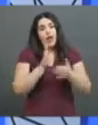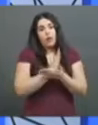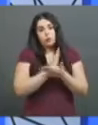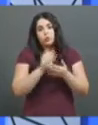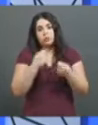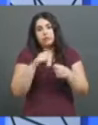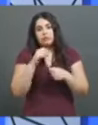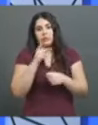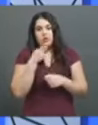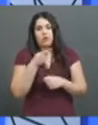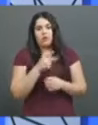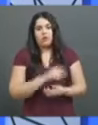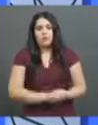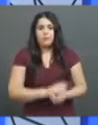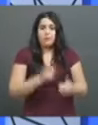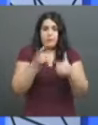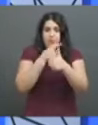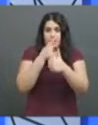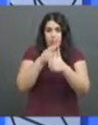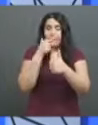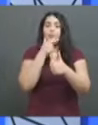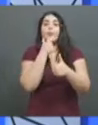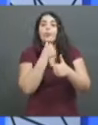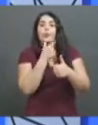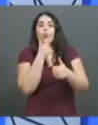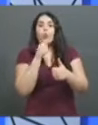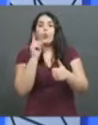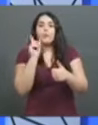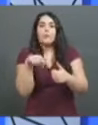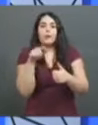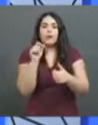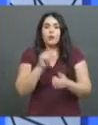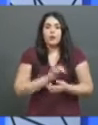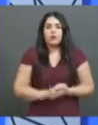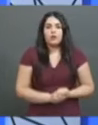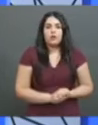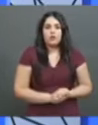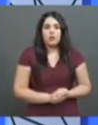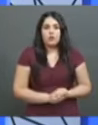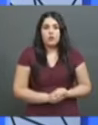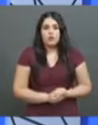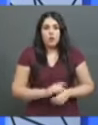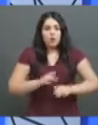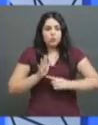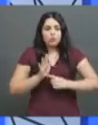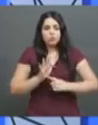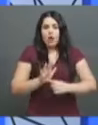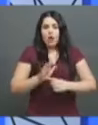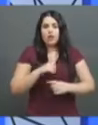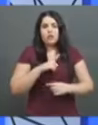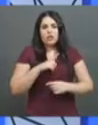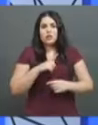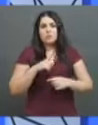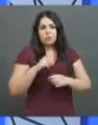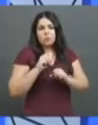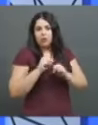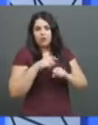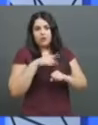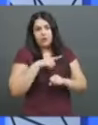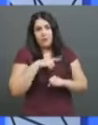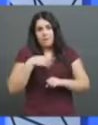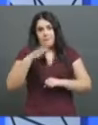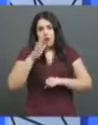Primeiro, o homem é naturalmente mais exposto às doenças cardiovasculares durante